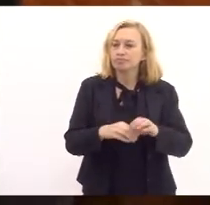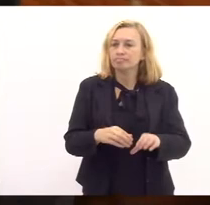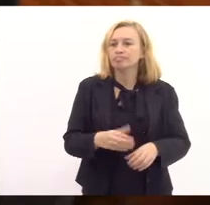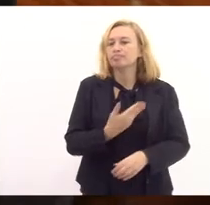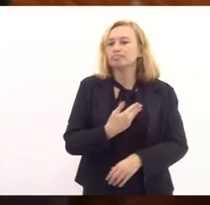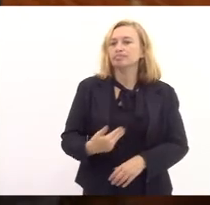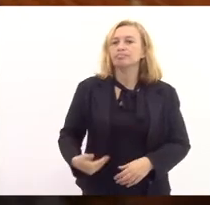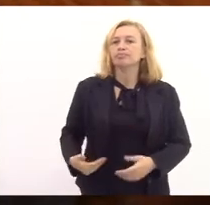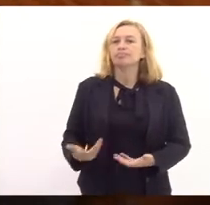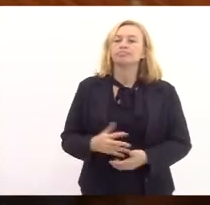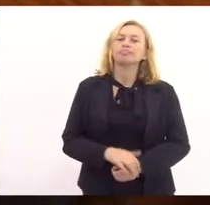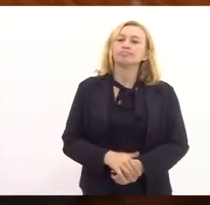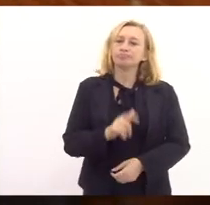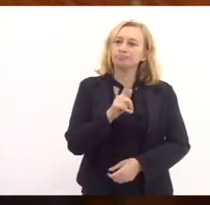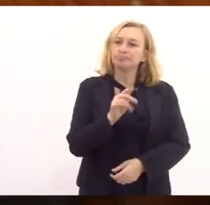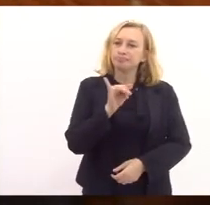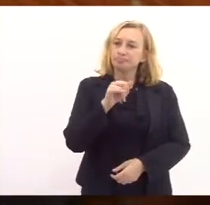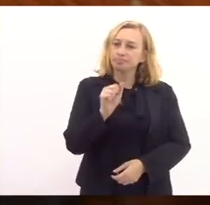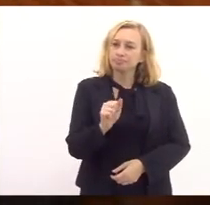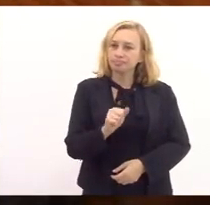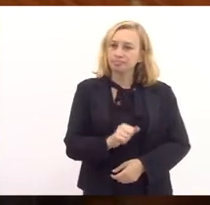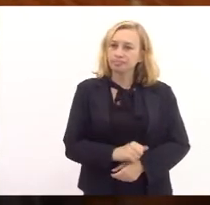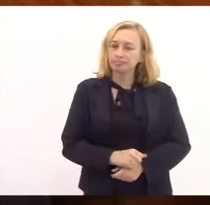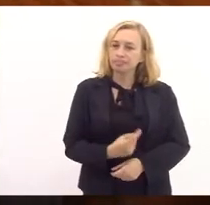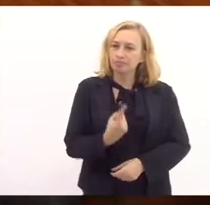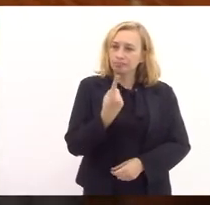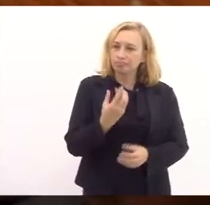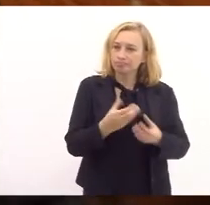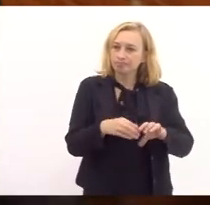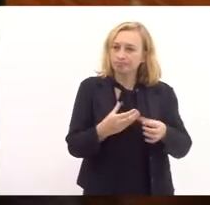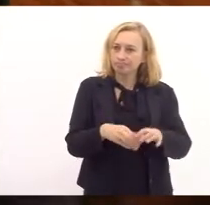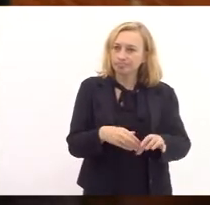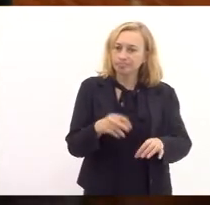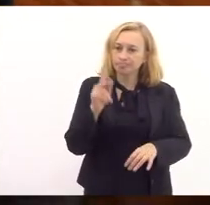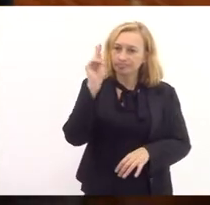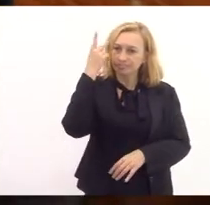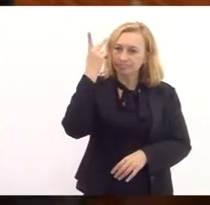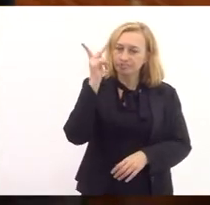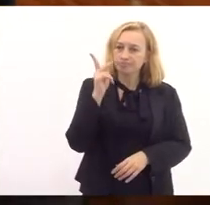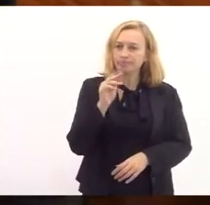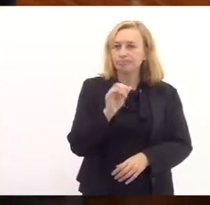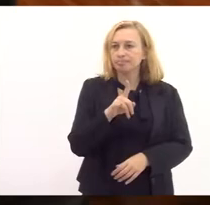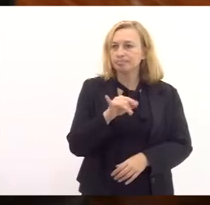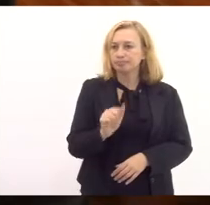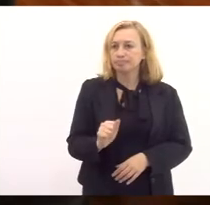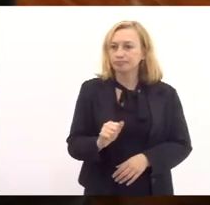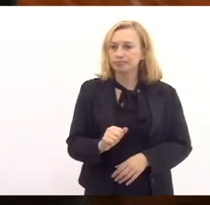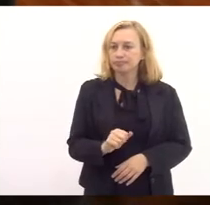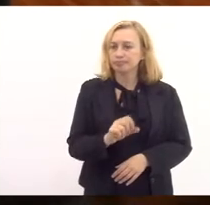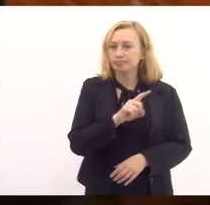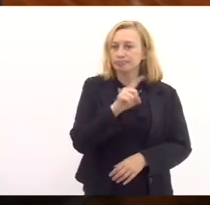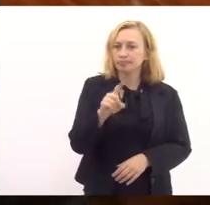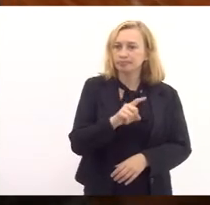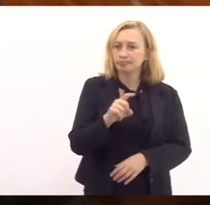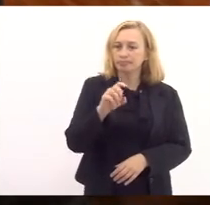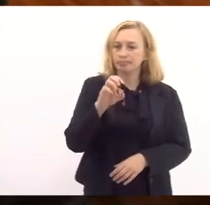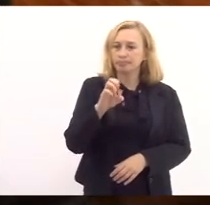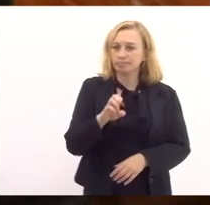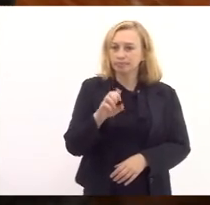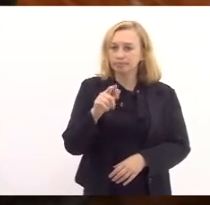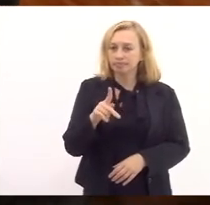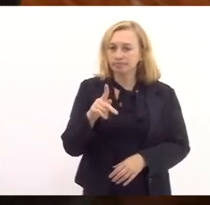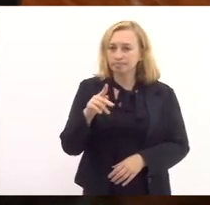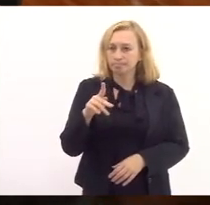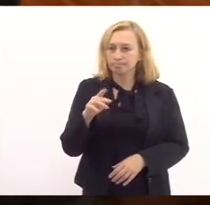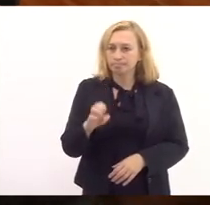a agência já teve, na verdade, só houve um concurso público na história da agência, quando era a ZEP, a agência